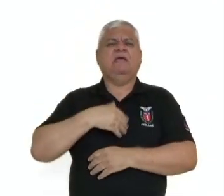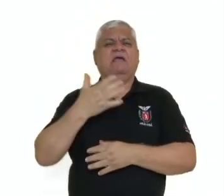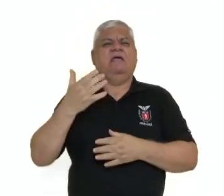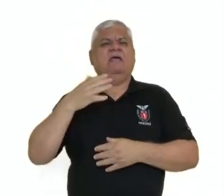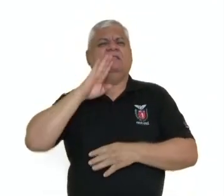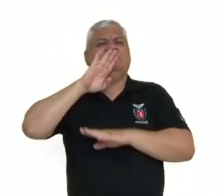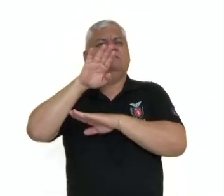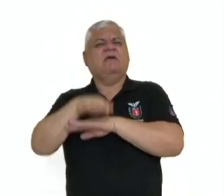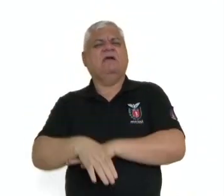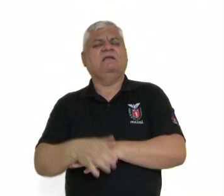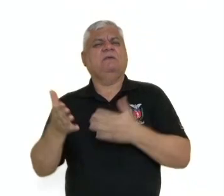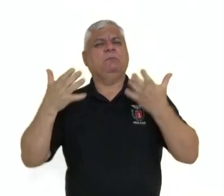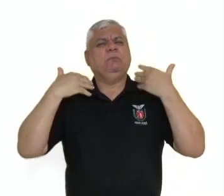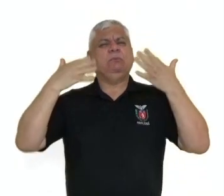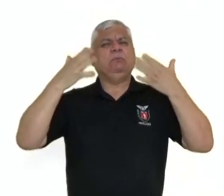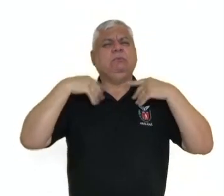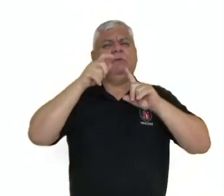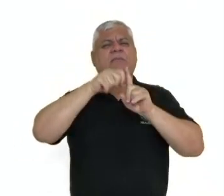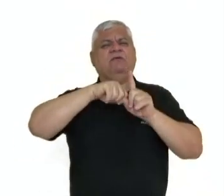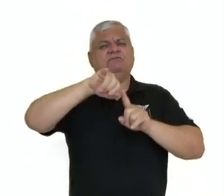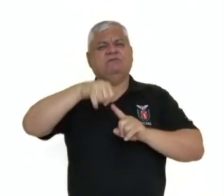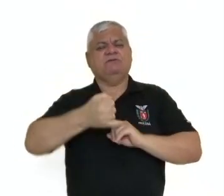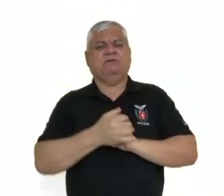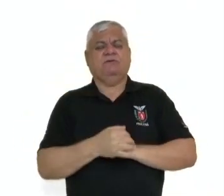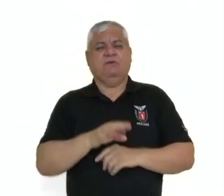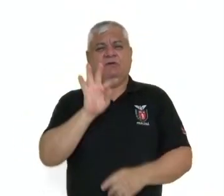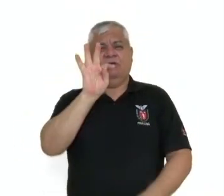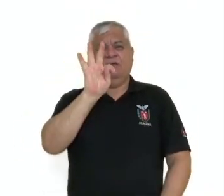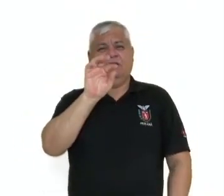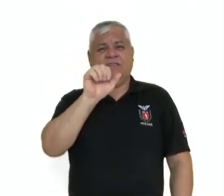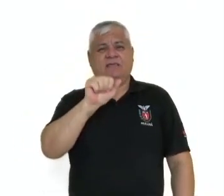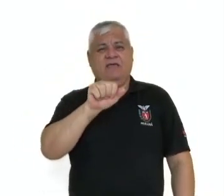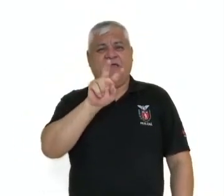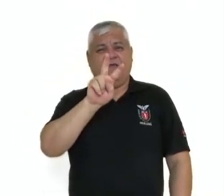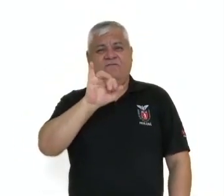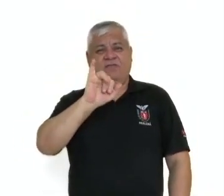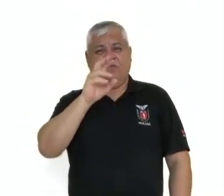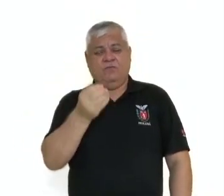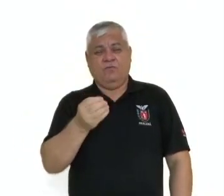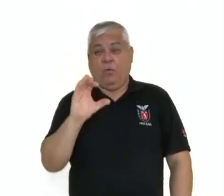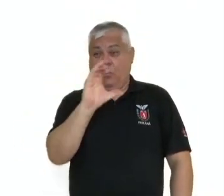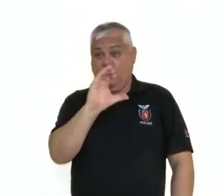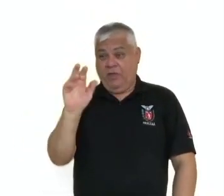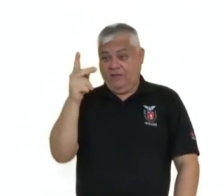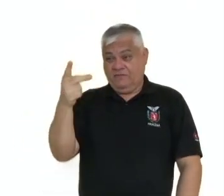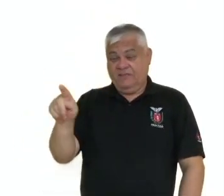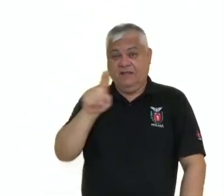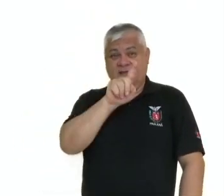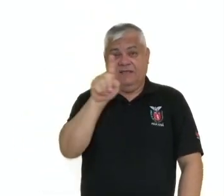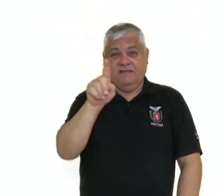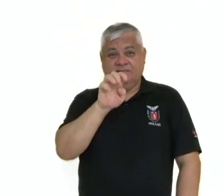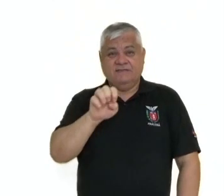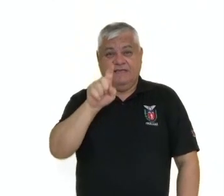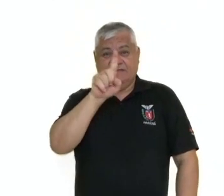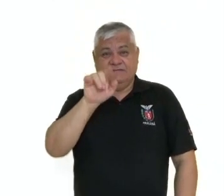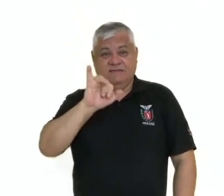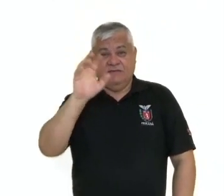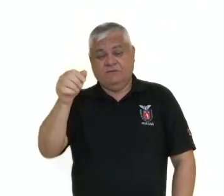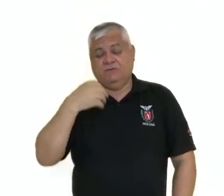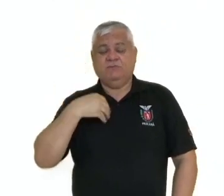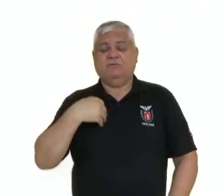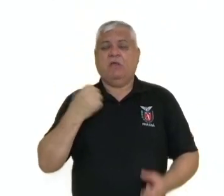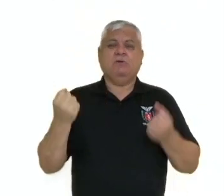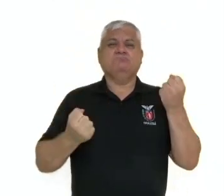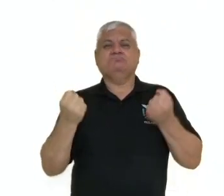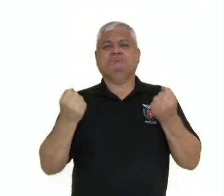de janeiro. O Tavinho e o seu cunhado Zezinho Pereira voltavam de jipe da vila, que